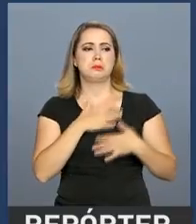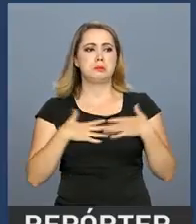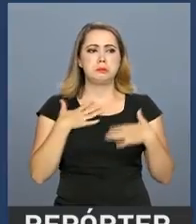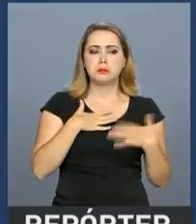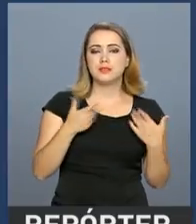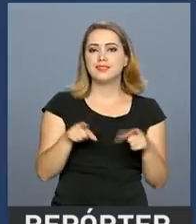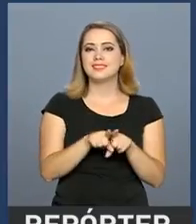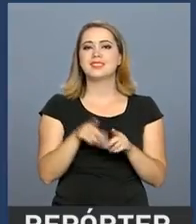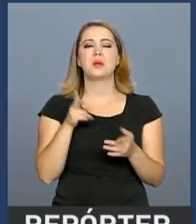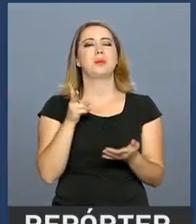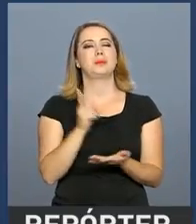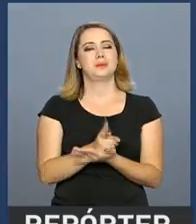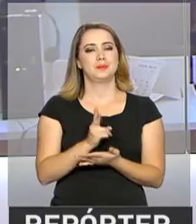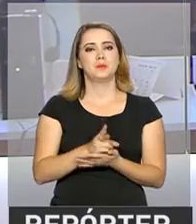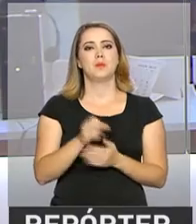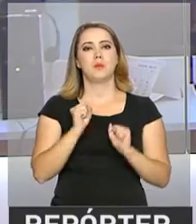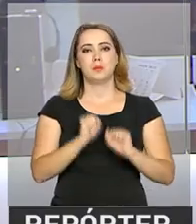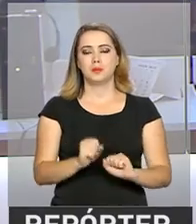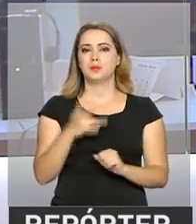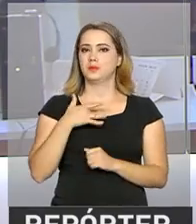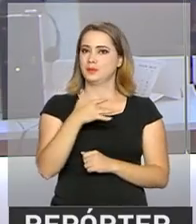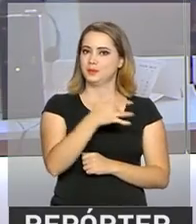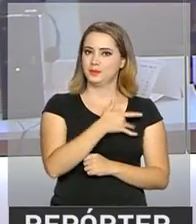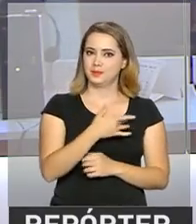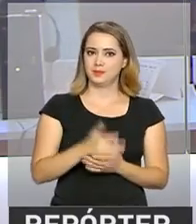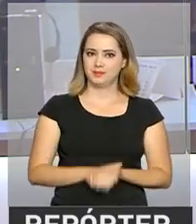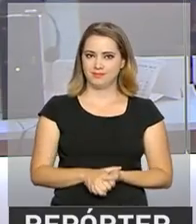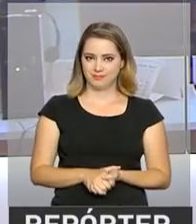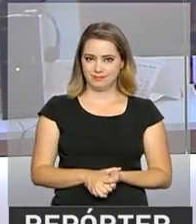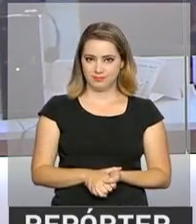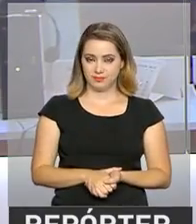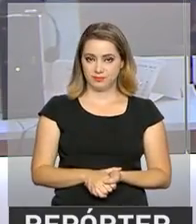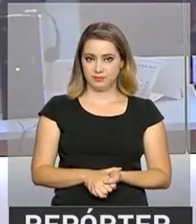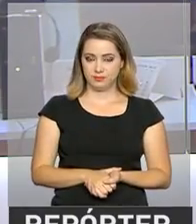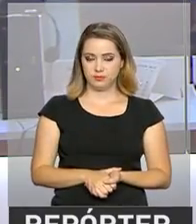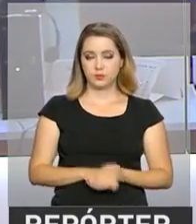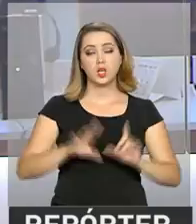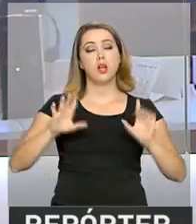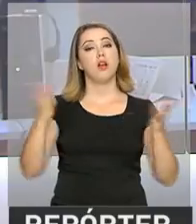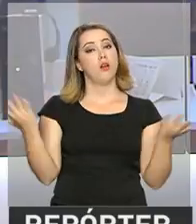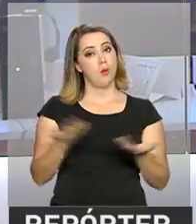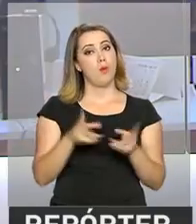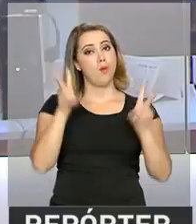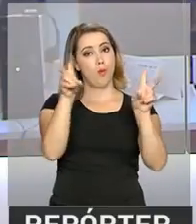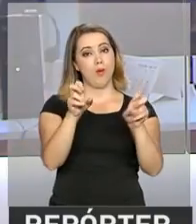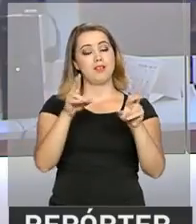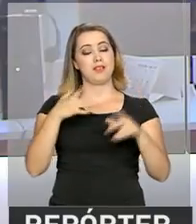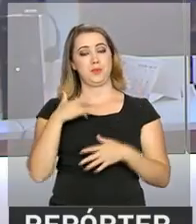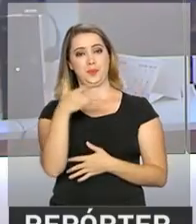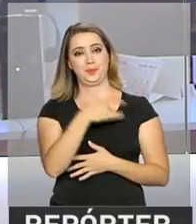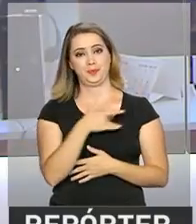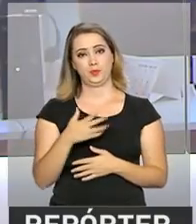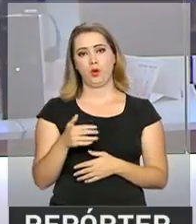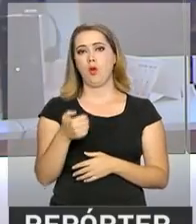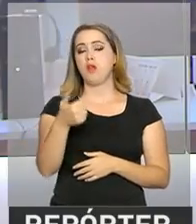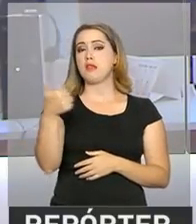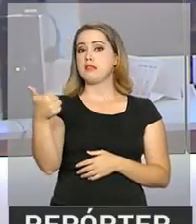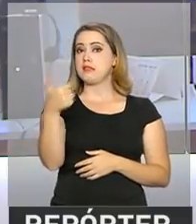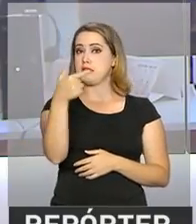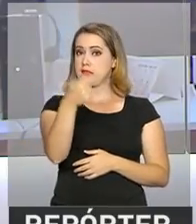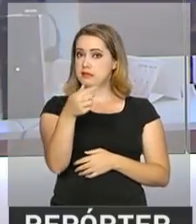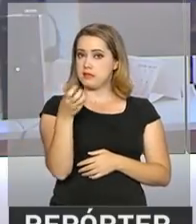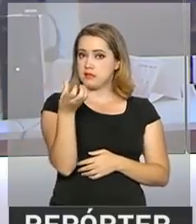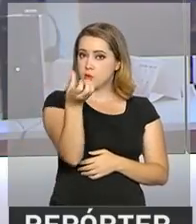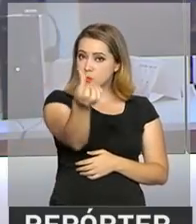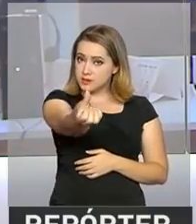ficar quietinho lá na dele, brincando. E o assunto ainda é saúde. Quase 176 milhões de reais